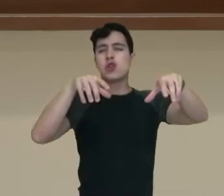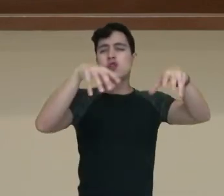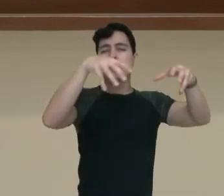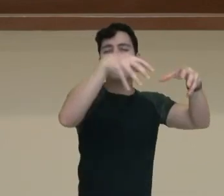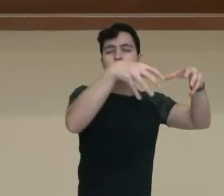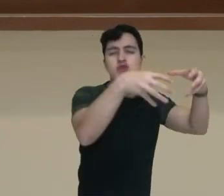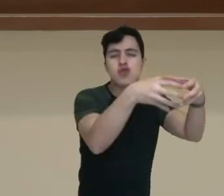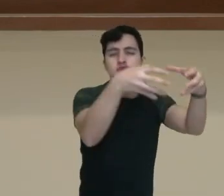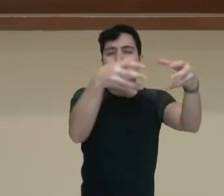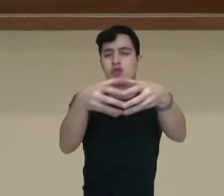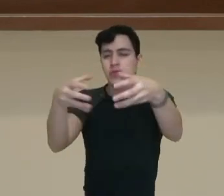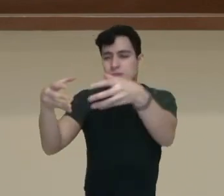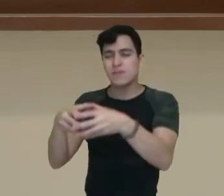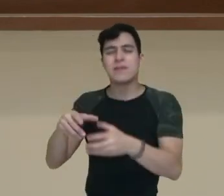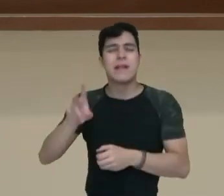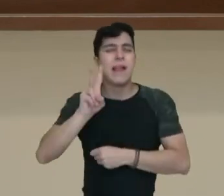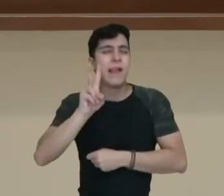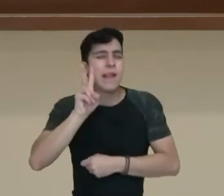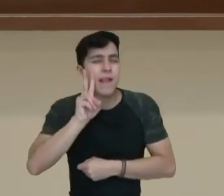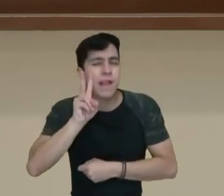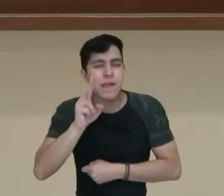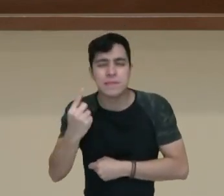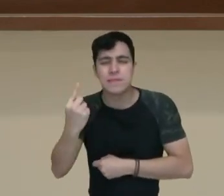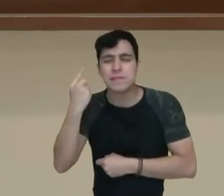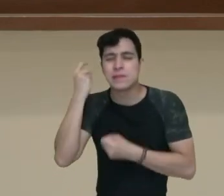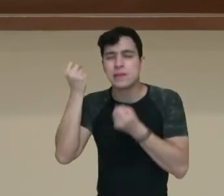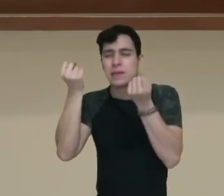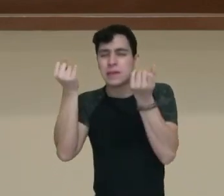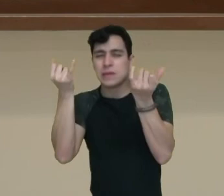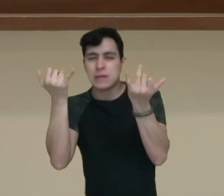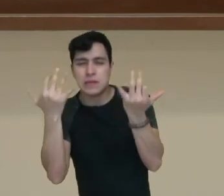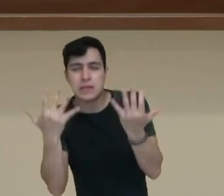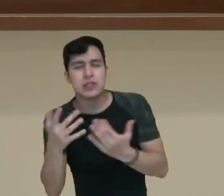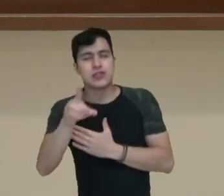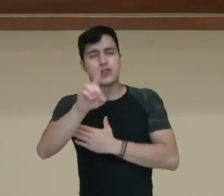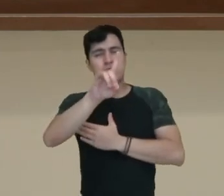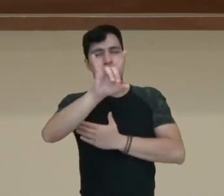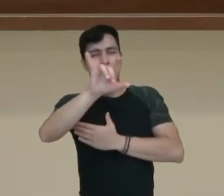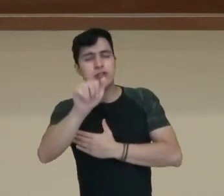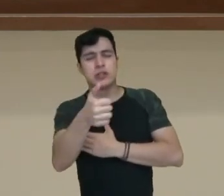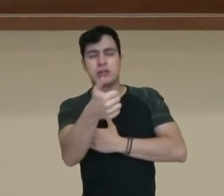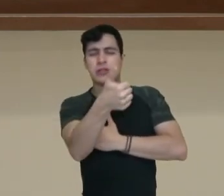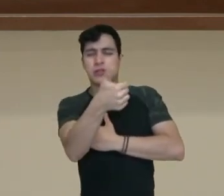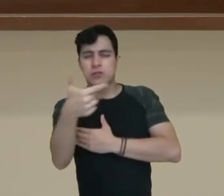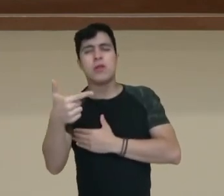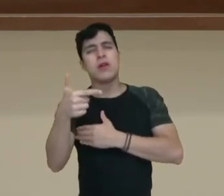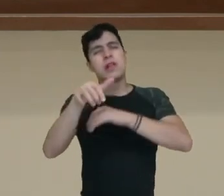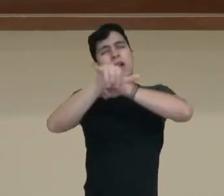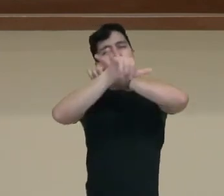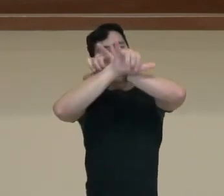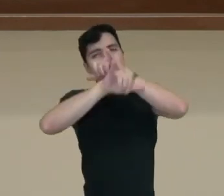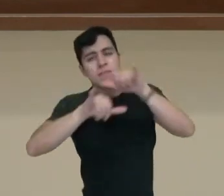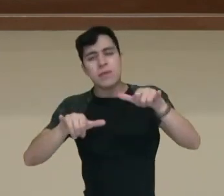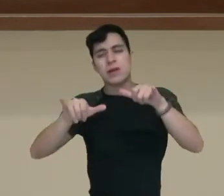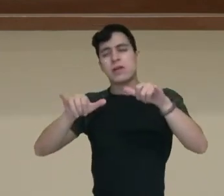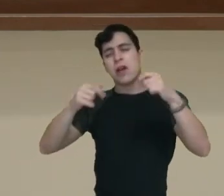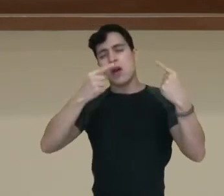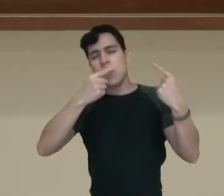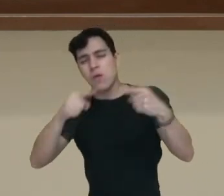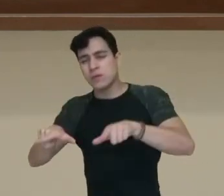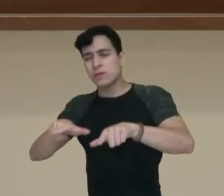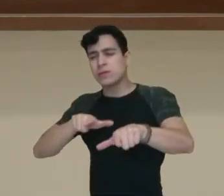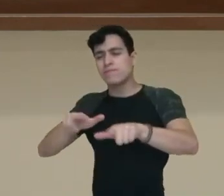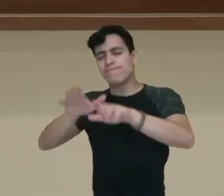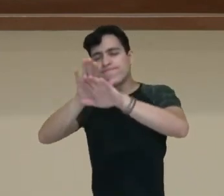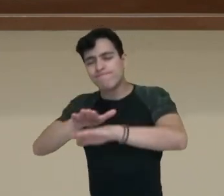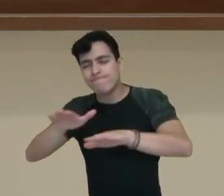comemoração do Dia Mundial do Combate ao Trabalho Infantil? Então, essa campanha pode estar sendo realizada no Brasil